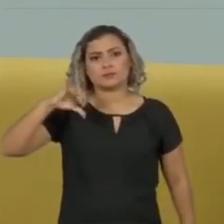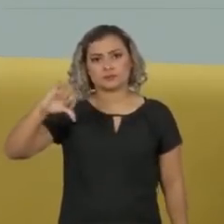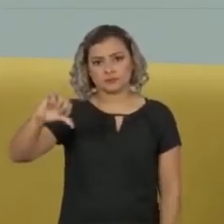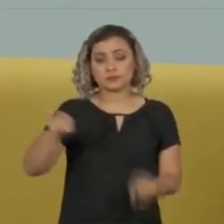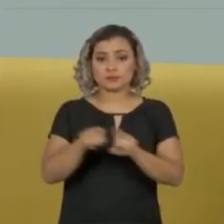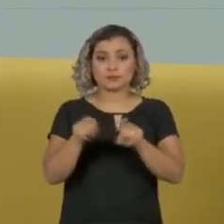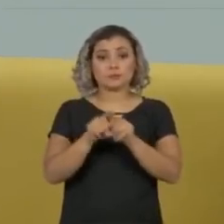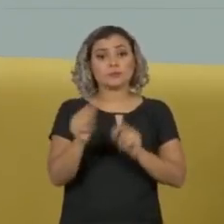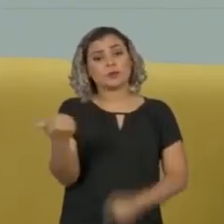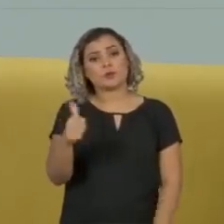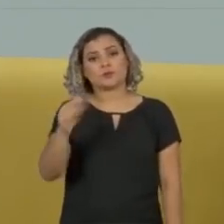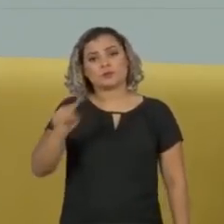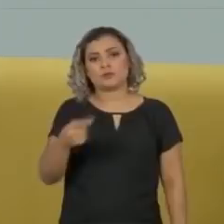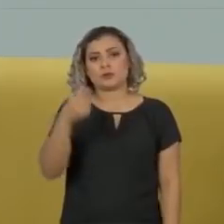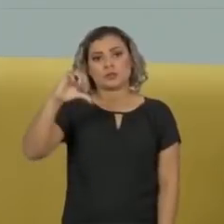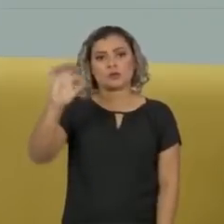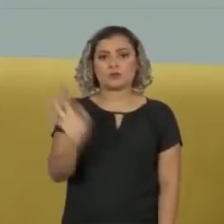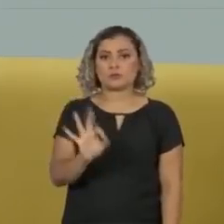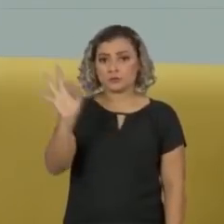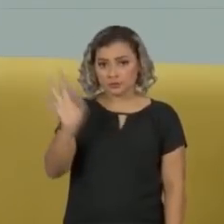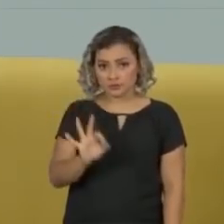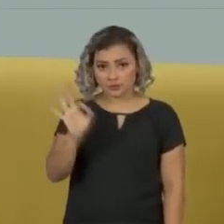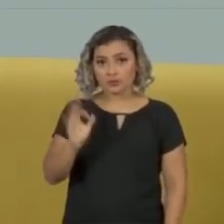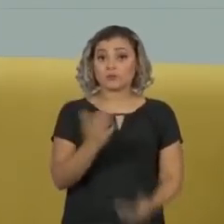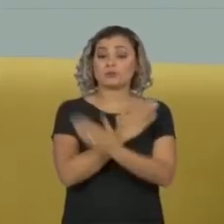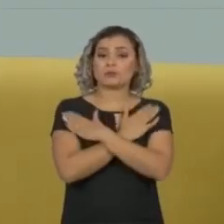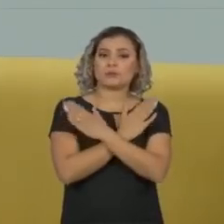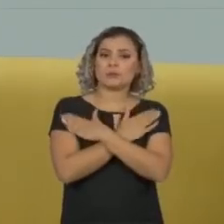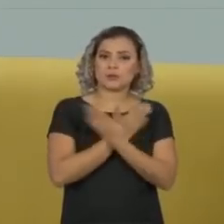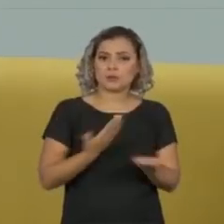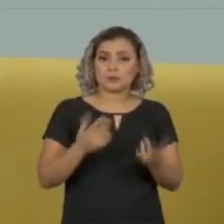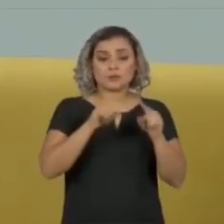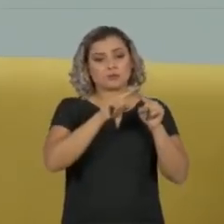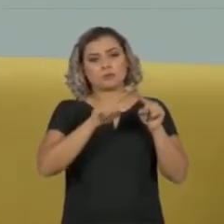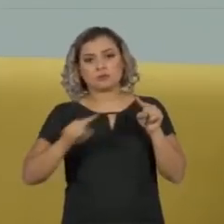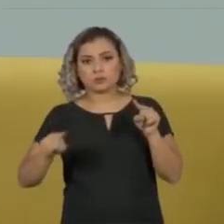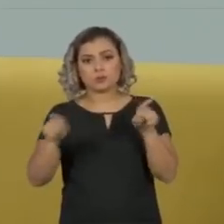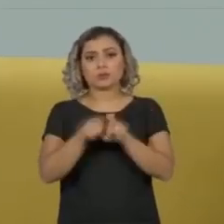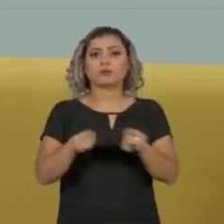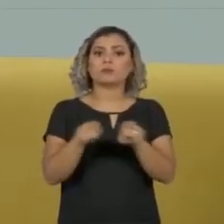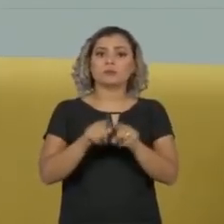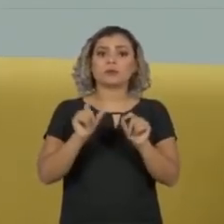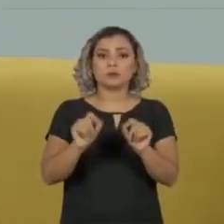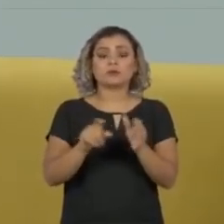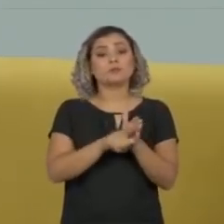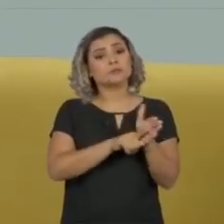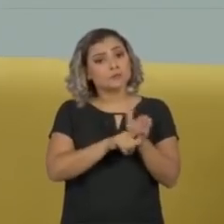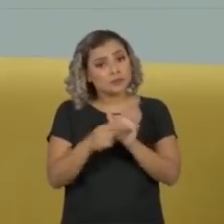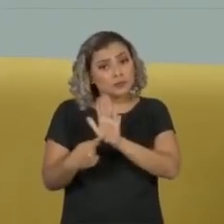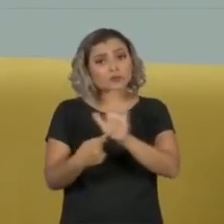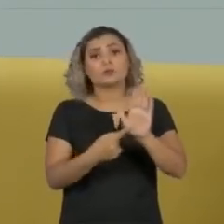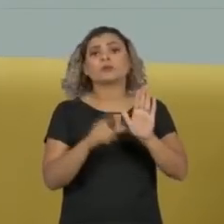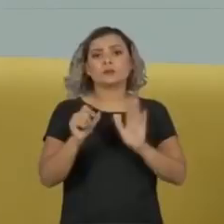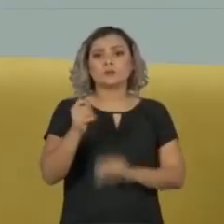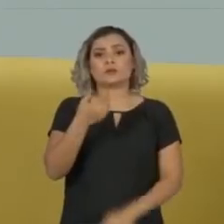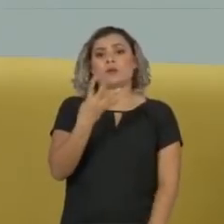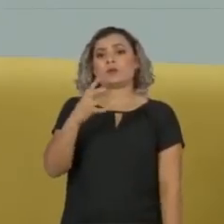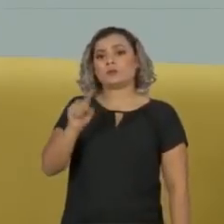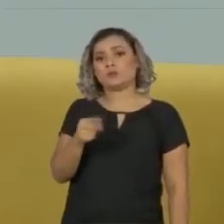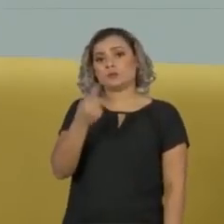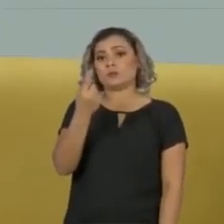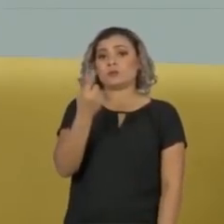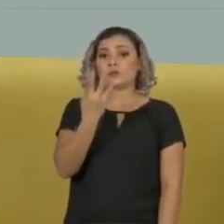a média de 11,9% de desemprego, a menor marca em 3 anos. Na direção contrária, o